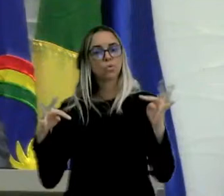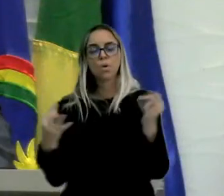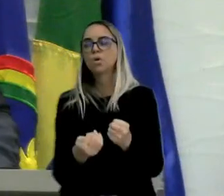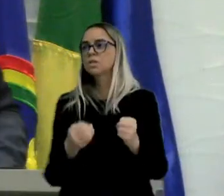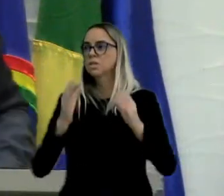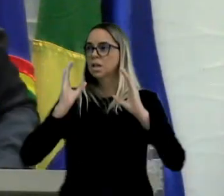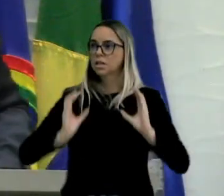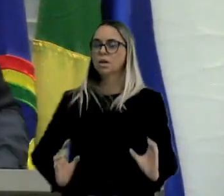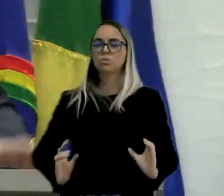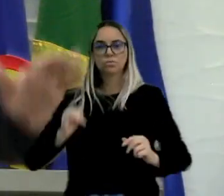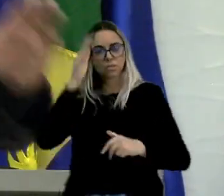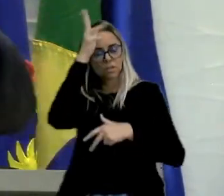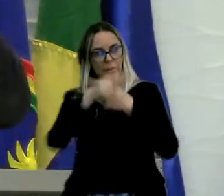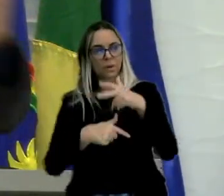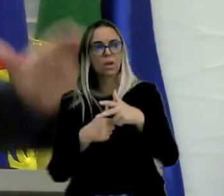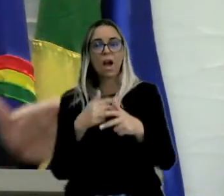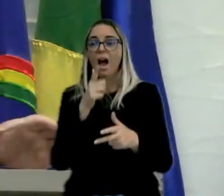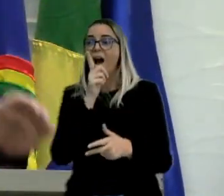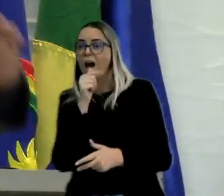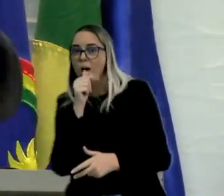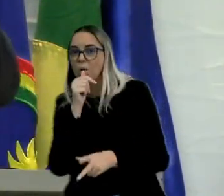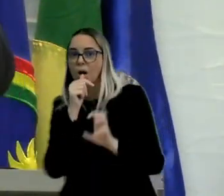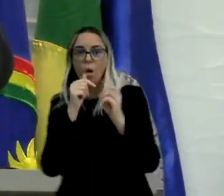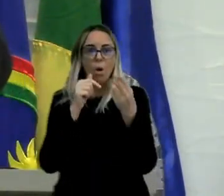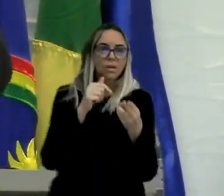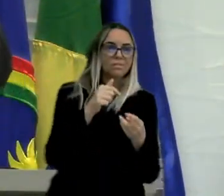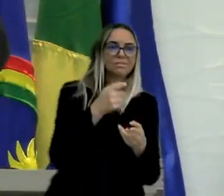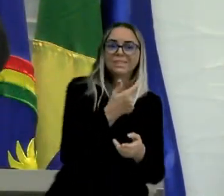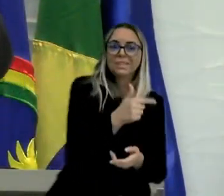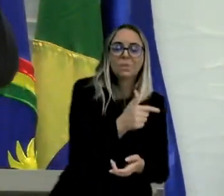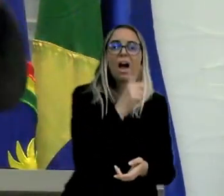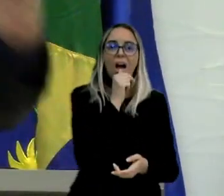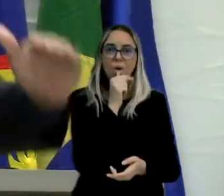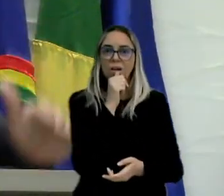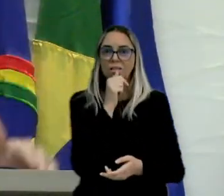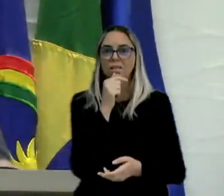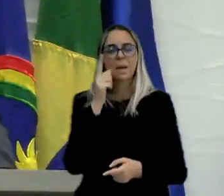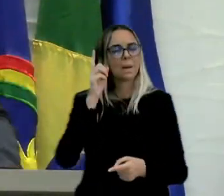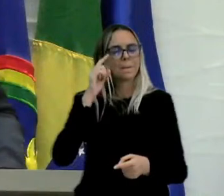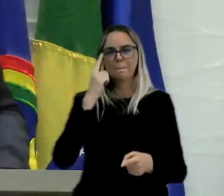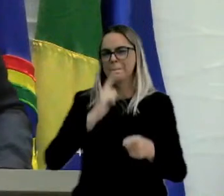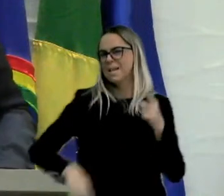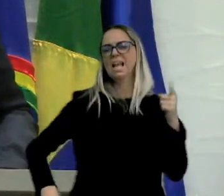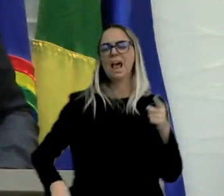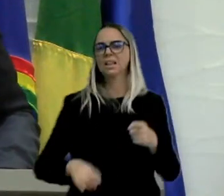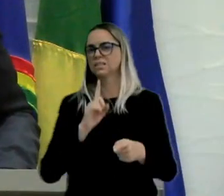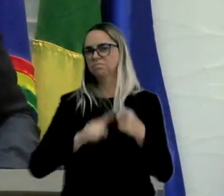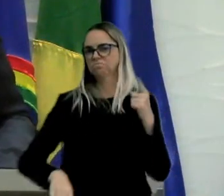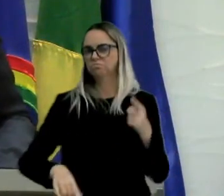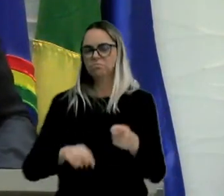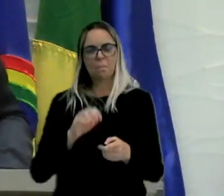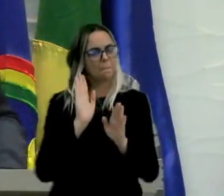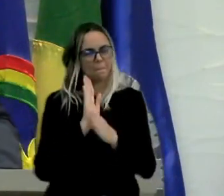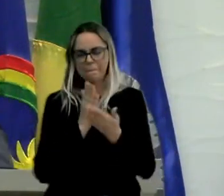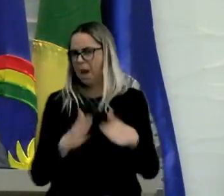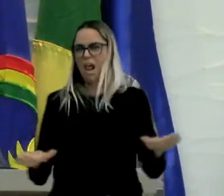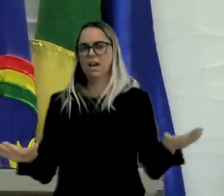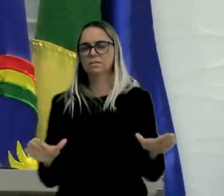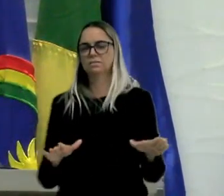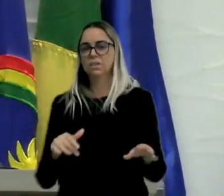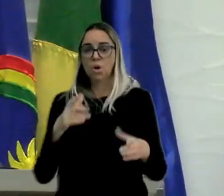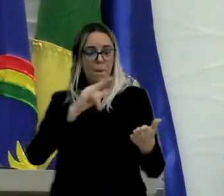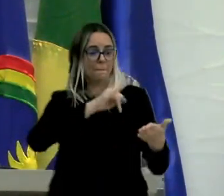sentense chegando água não chegando as contas sejam canceladas pela justiça